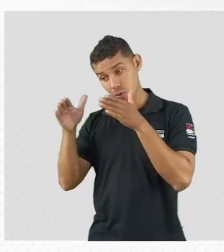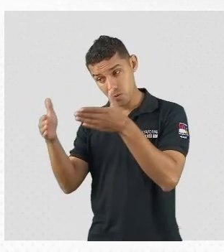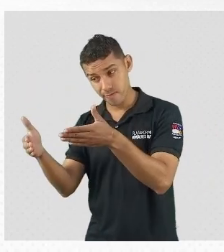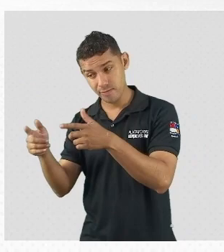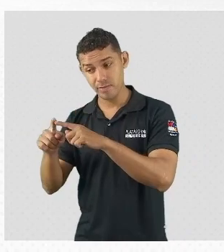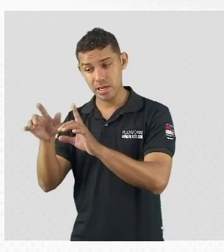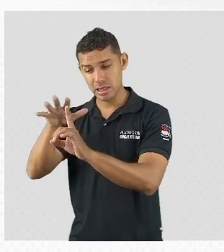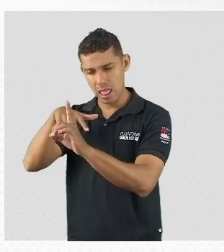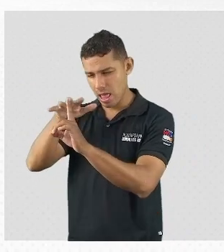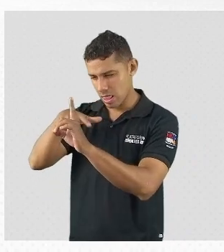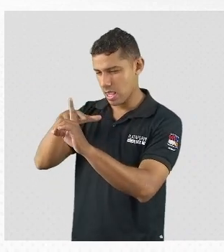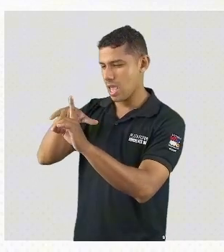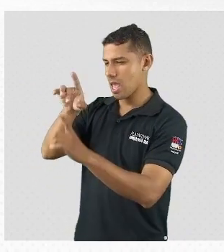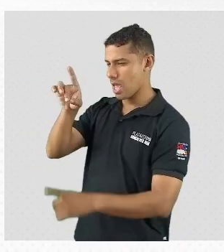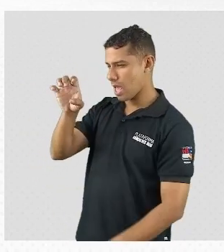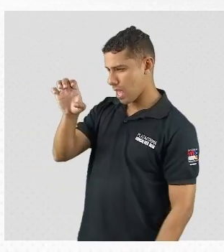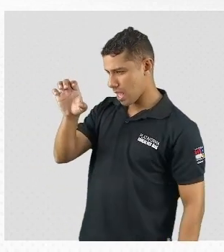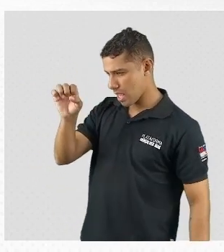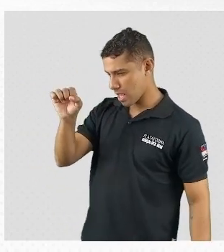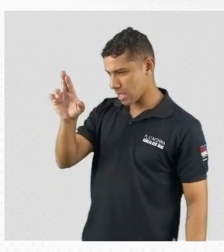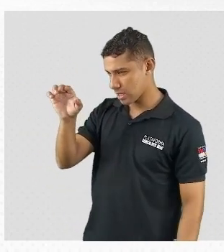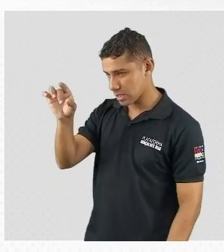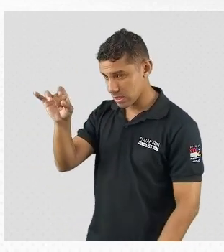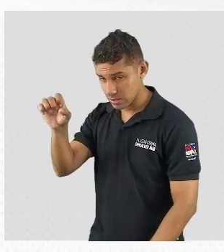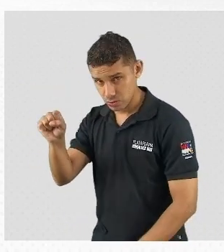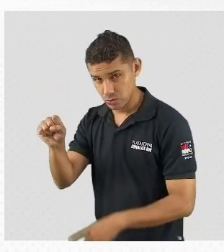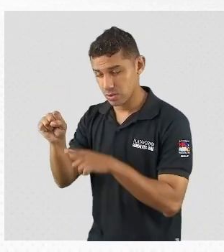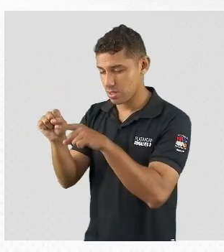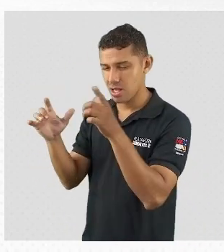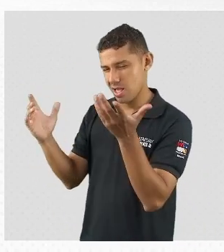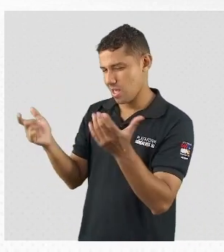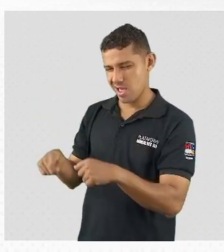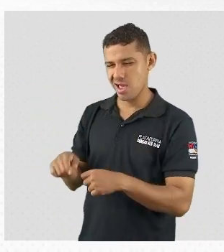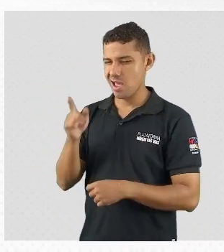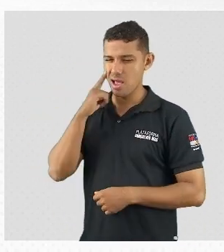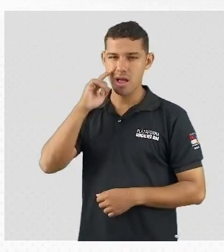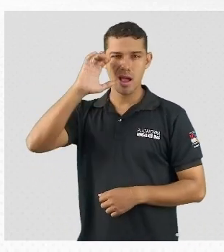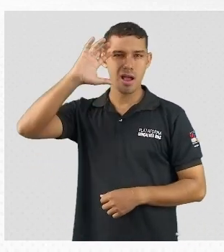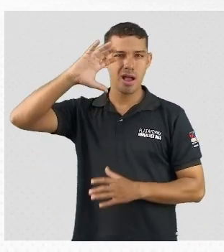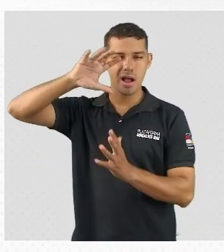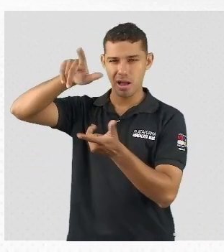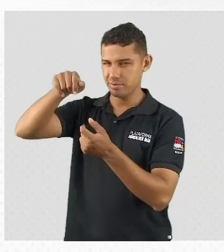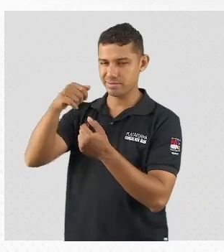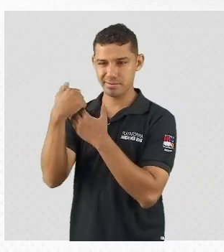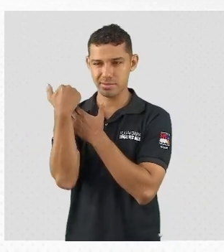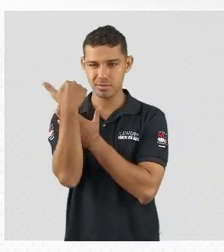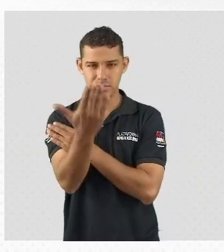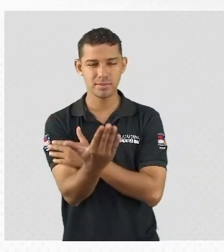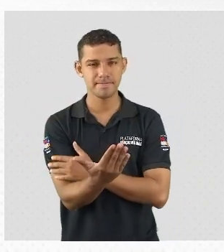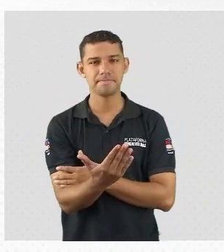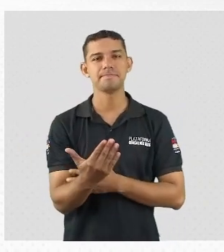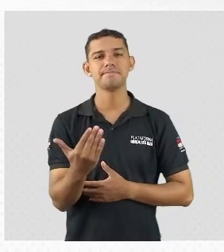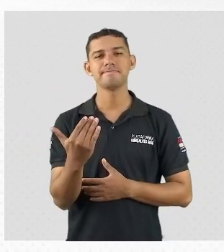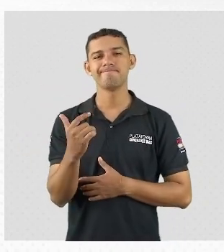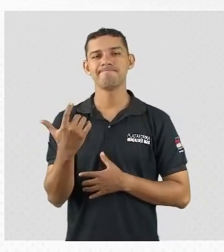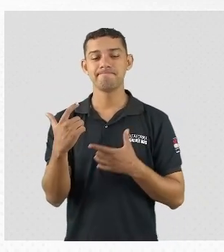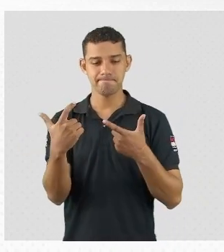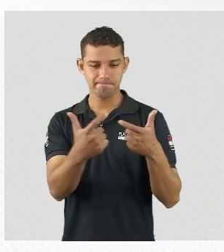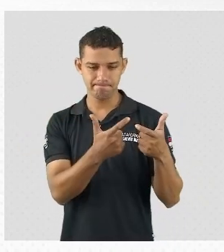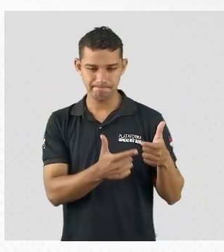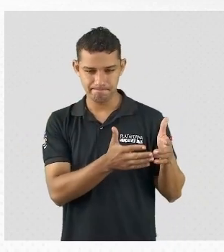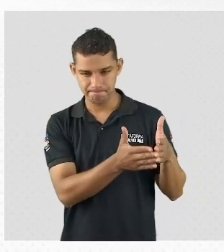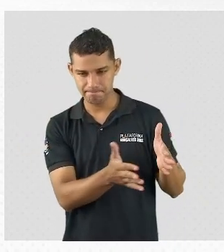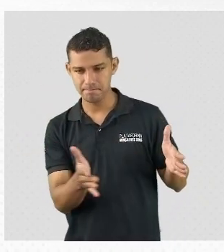sentido mesmo de tentar imaginar um mundo fora daqueles que eles estavam então ali vendo. Né, dentro de um